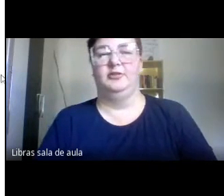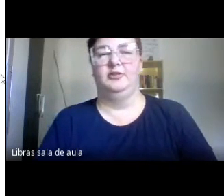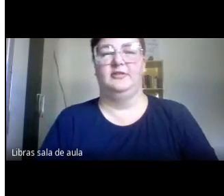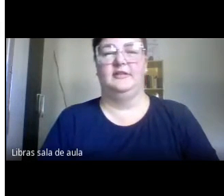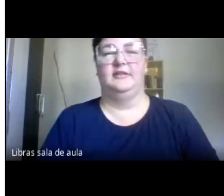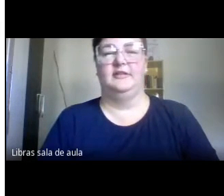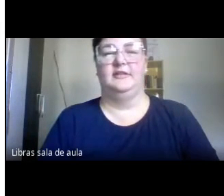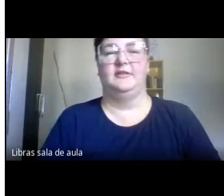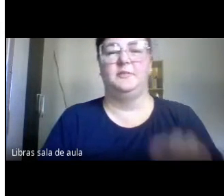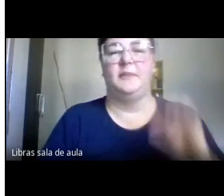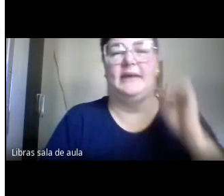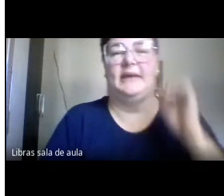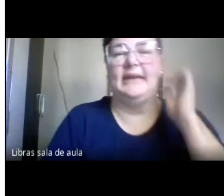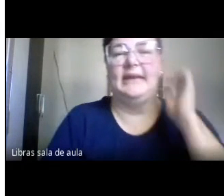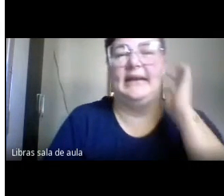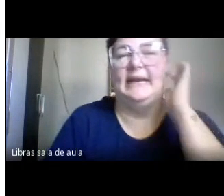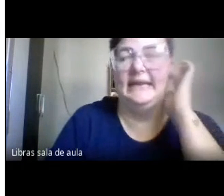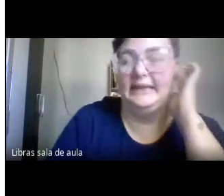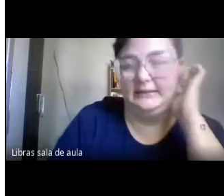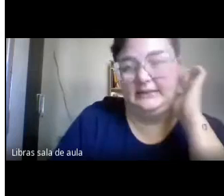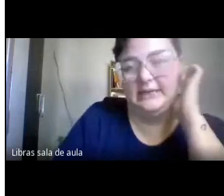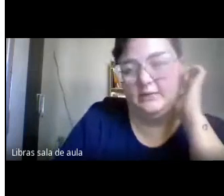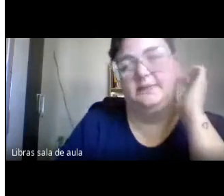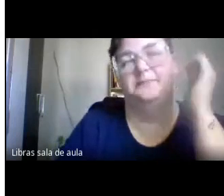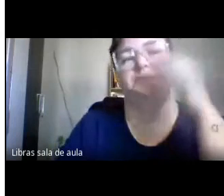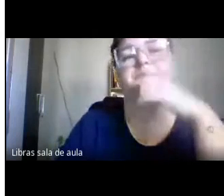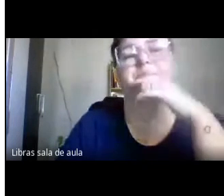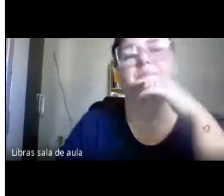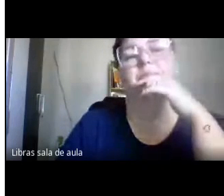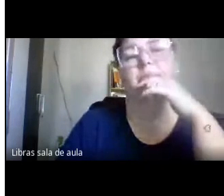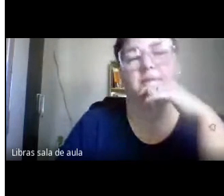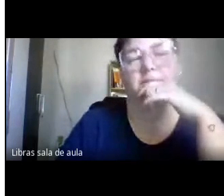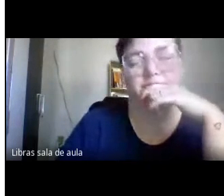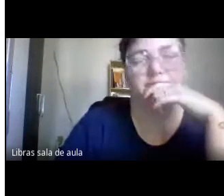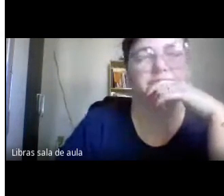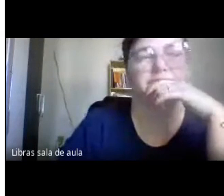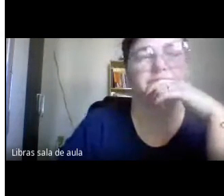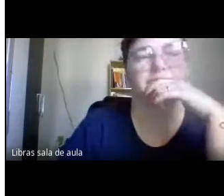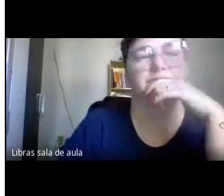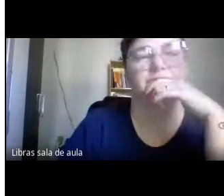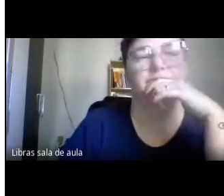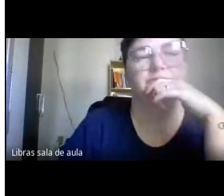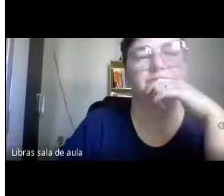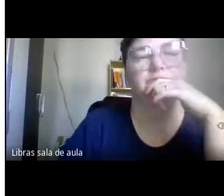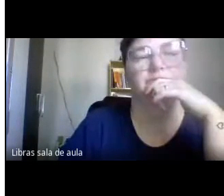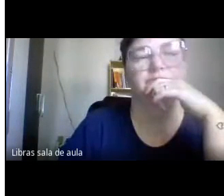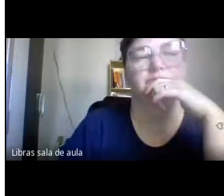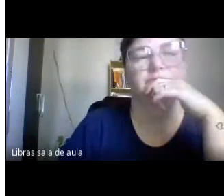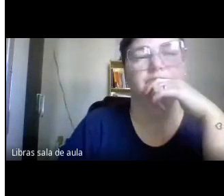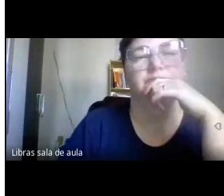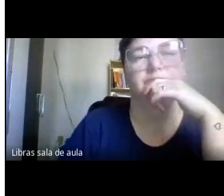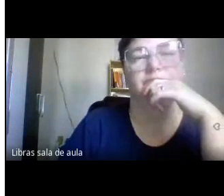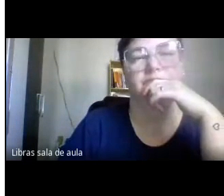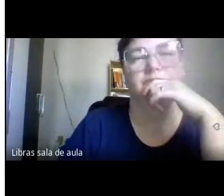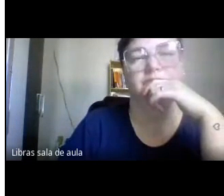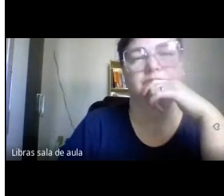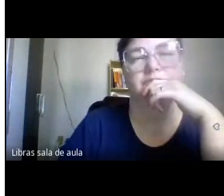Vamos esperar. esperar ela entrar, calma aí.